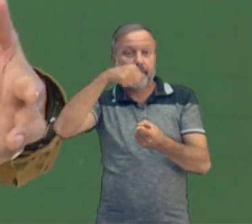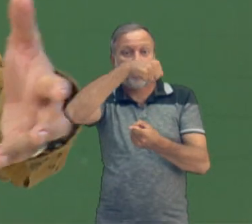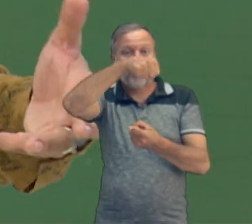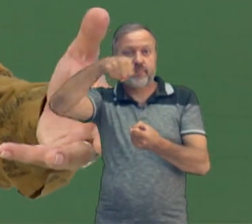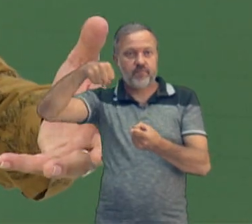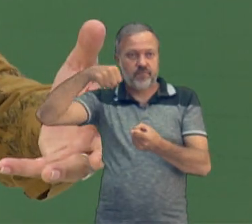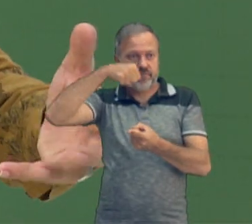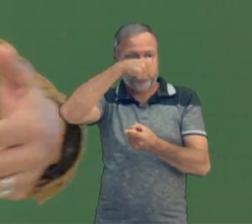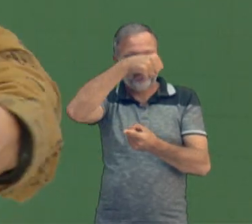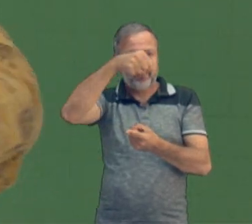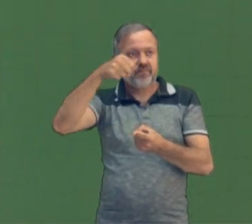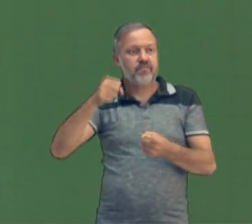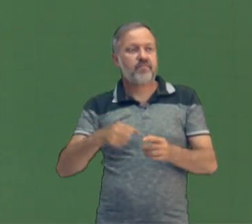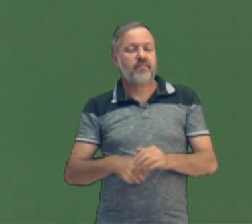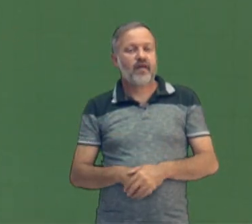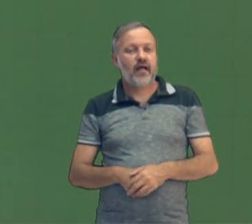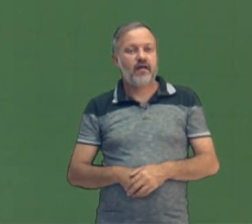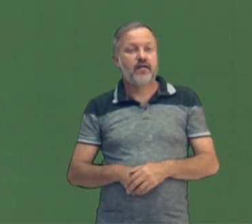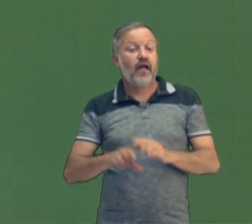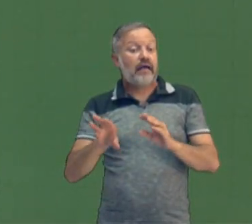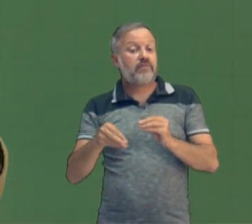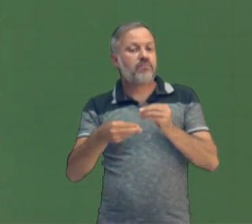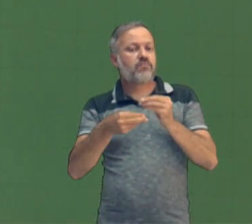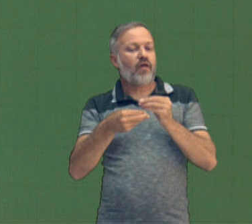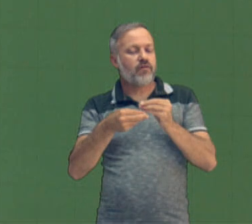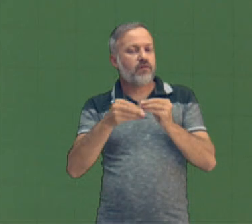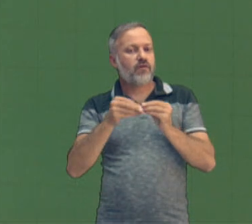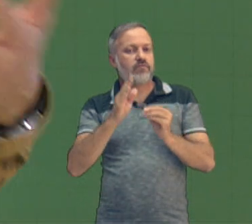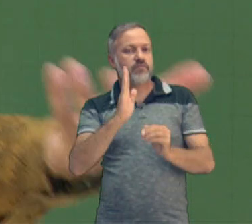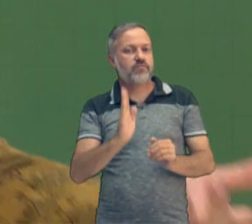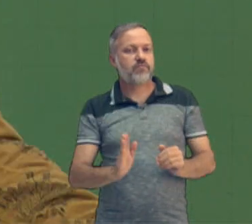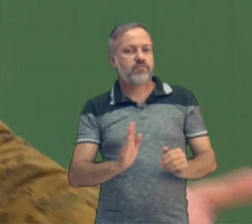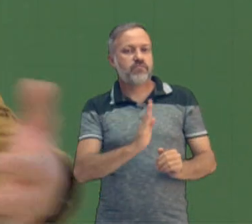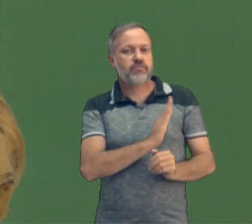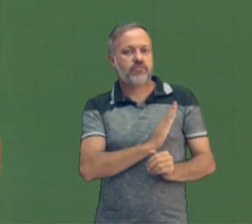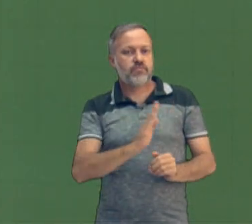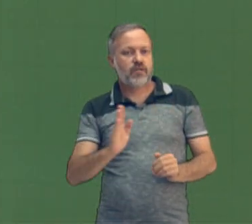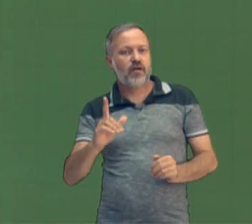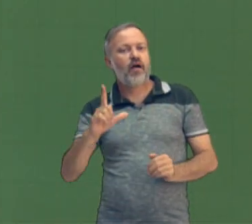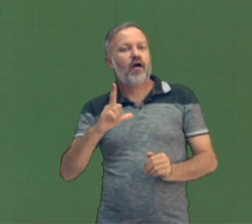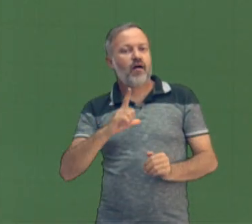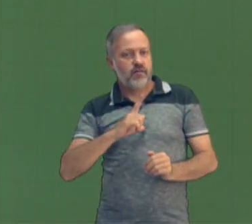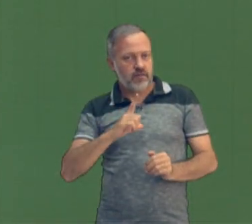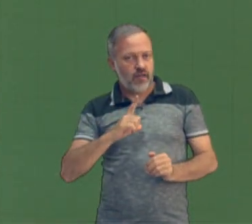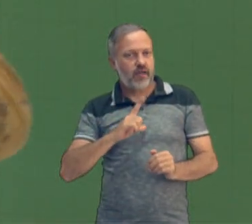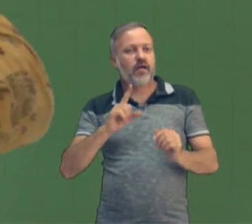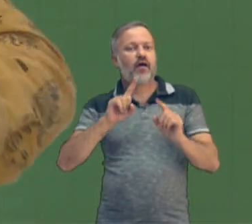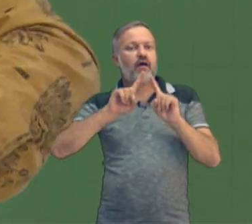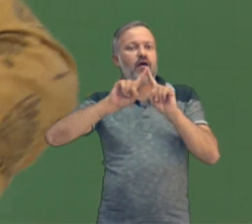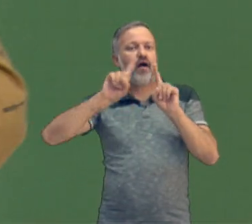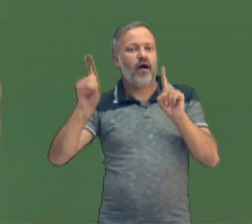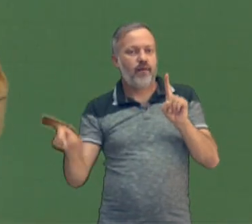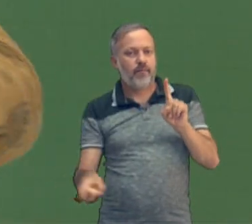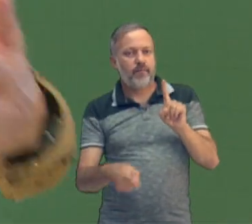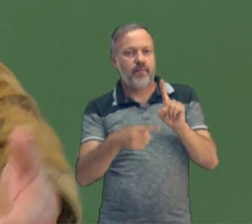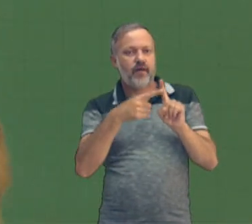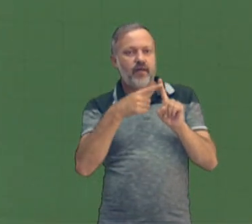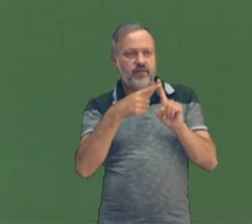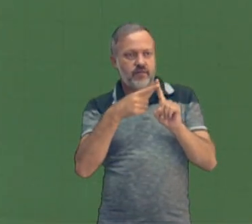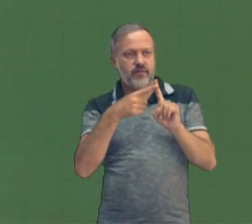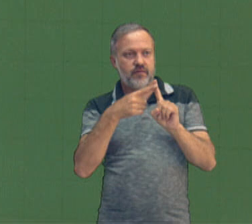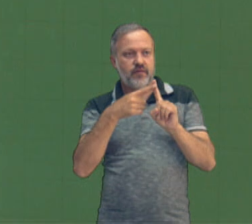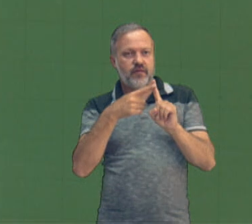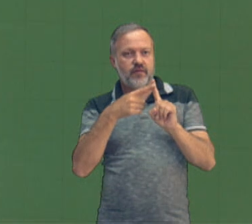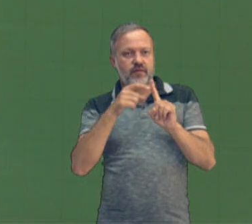chamadas de rosáceas, que contam um pouco da história do Apocalipse, algumas da Gênese ao Apocalipse. Tem mandala de milho